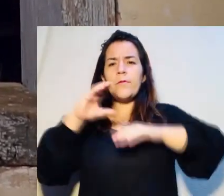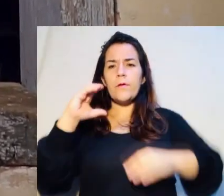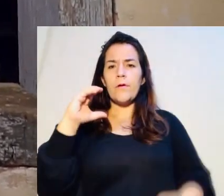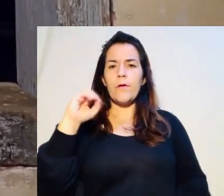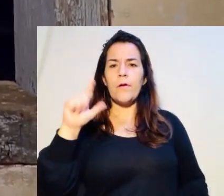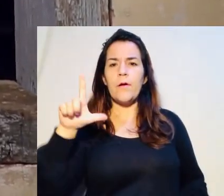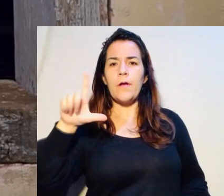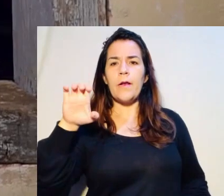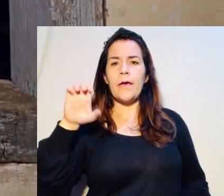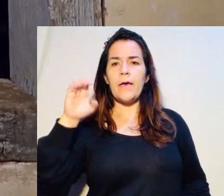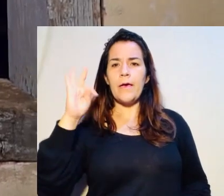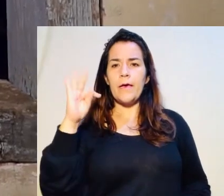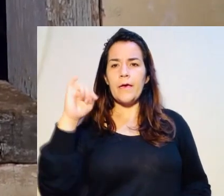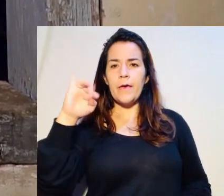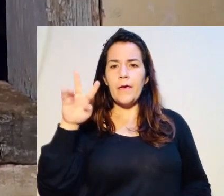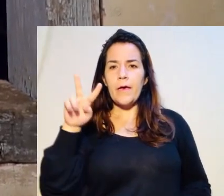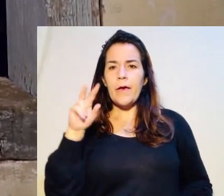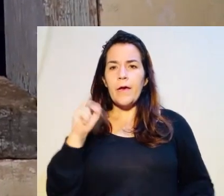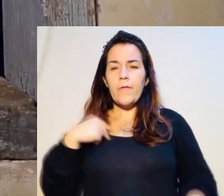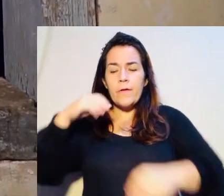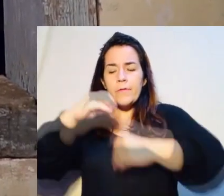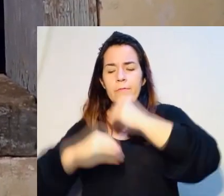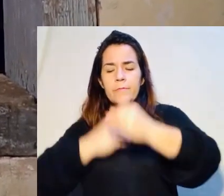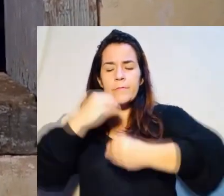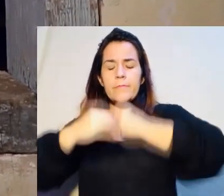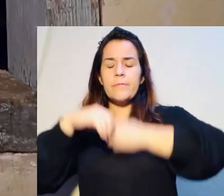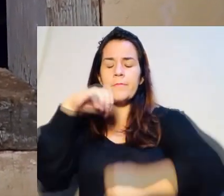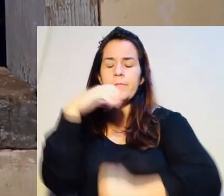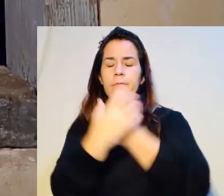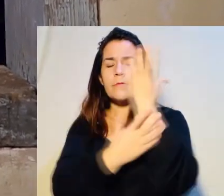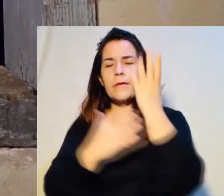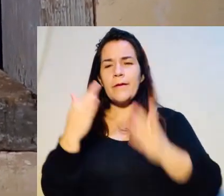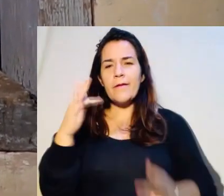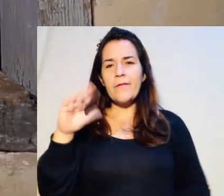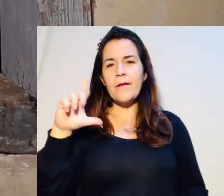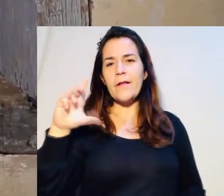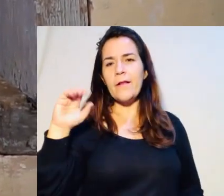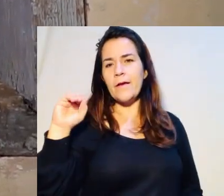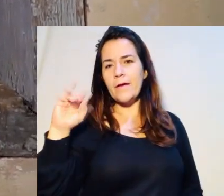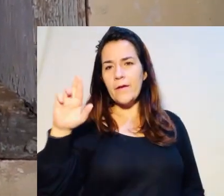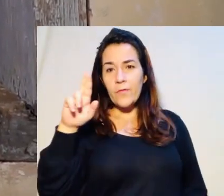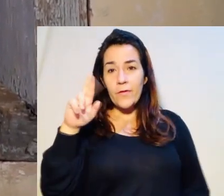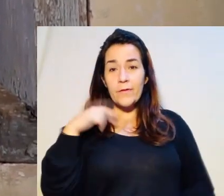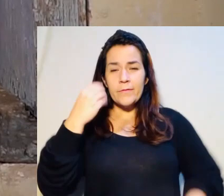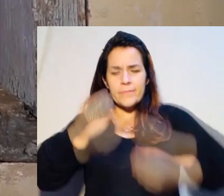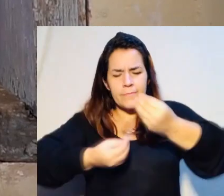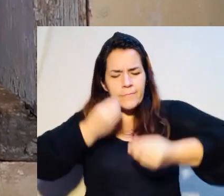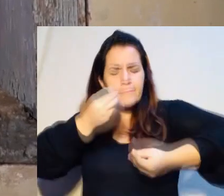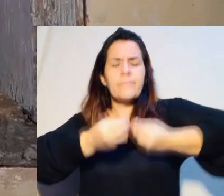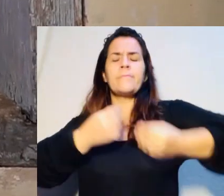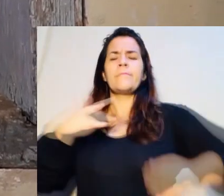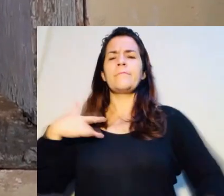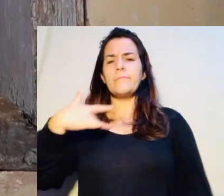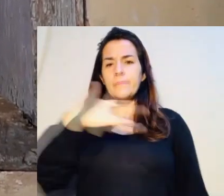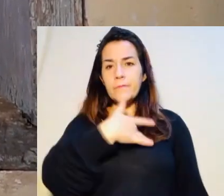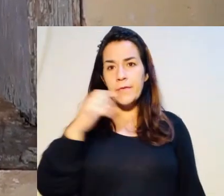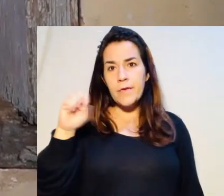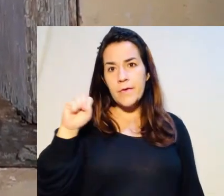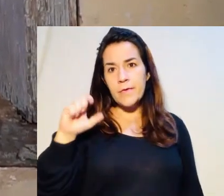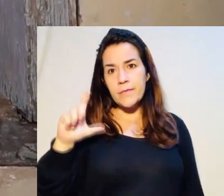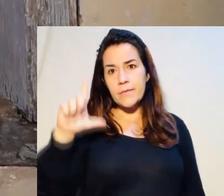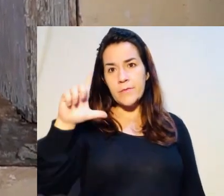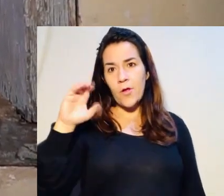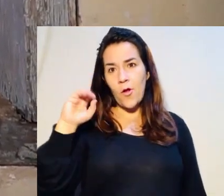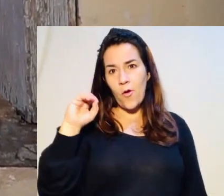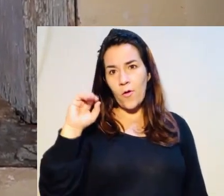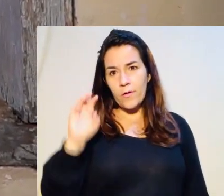Rolê. Sou também empreendedora criativa na Floresceremos e ativista pela saúde no Slow